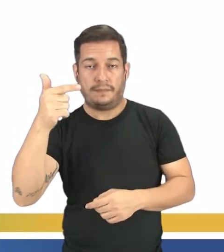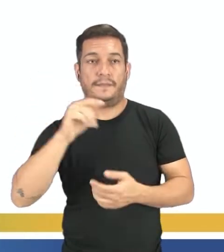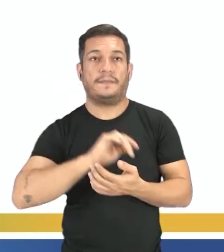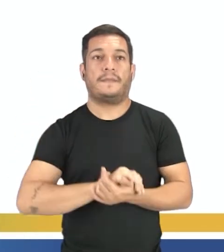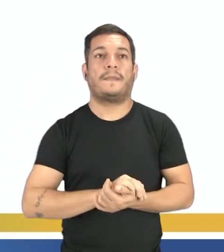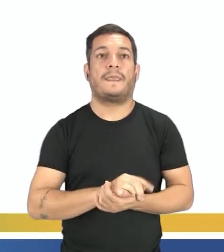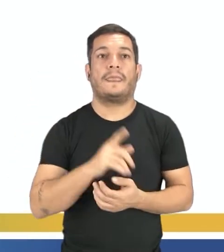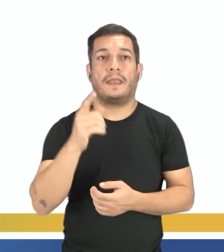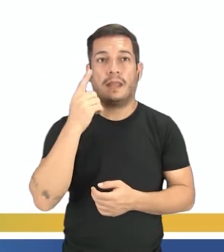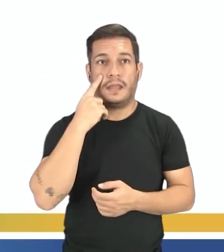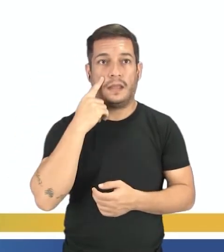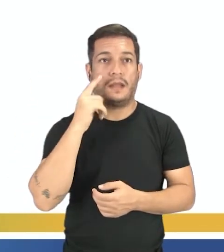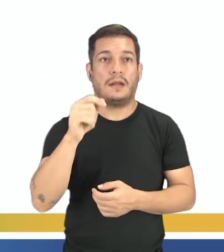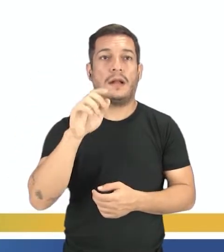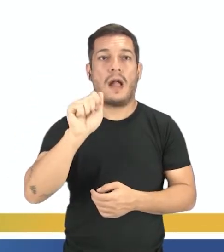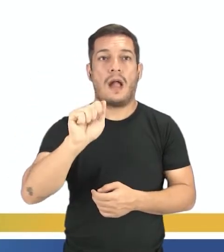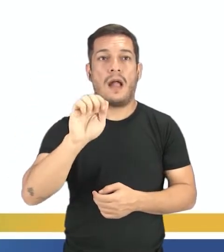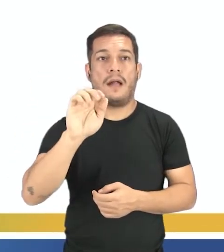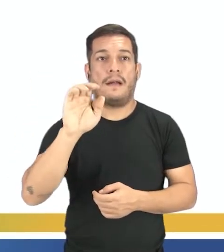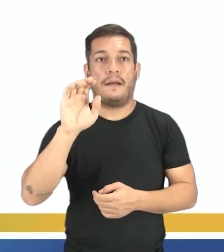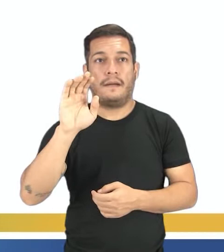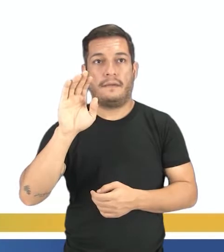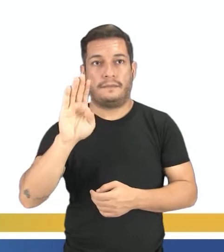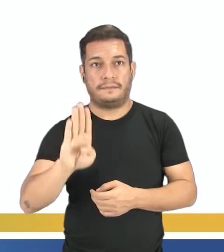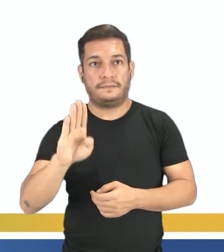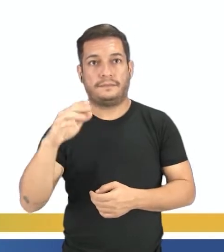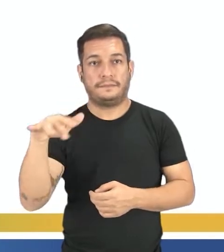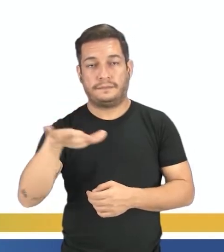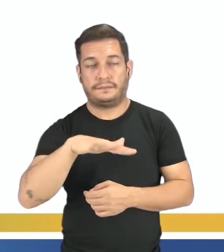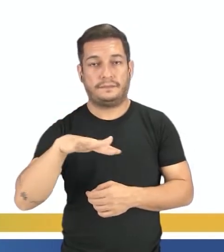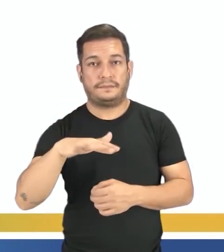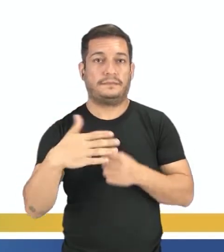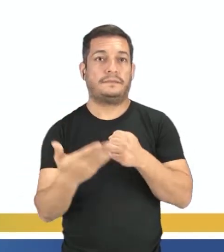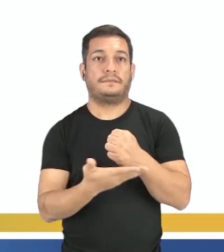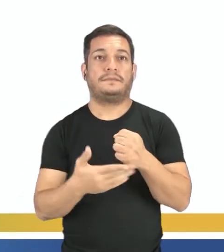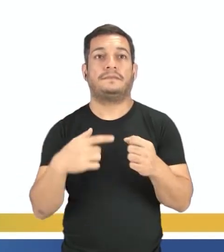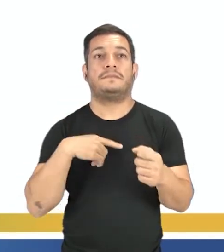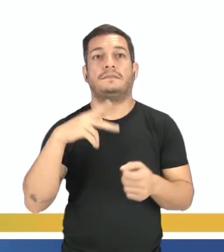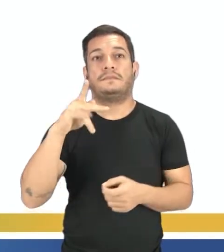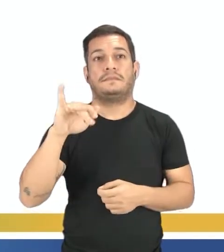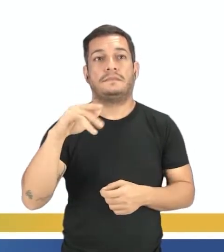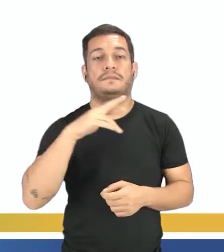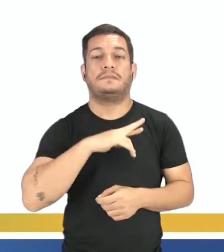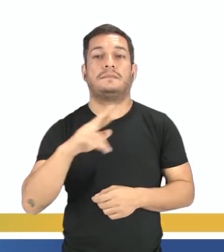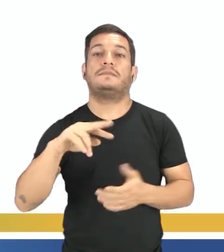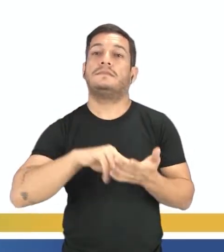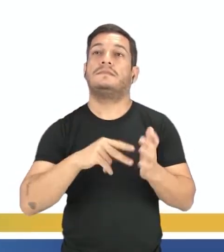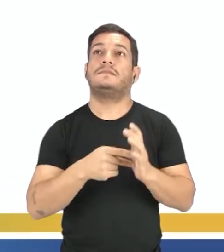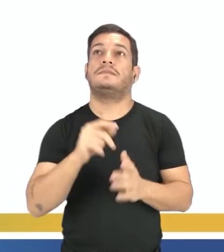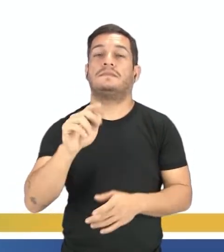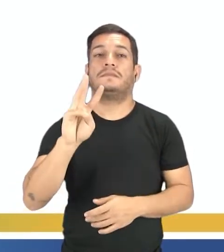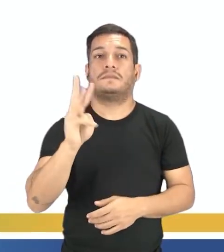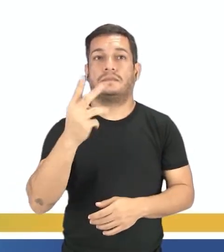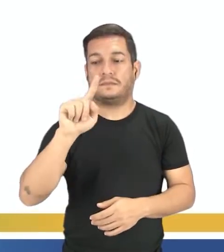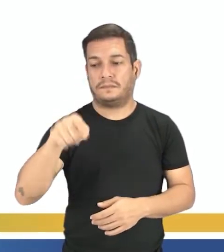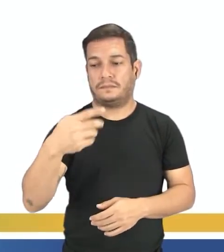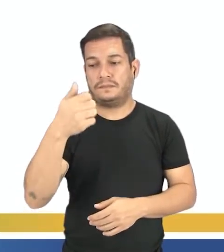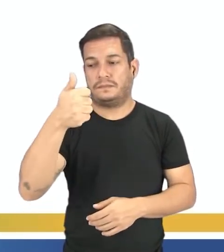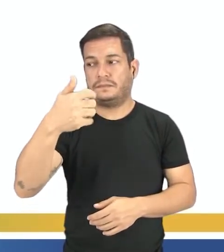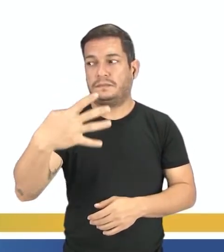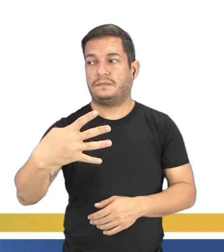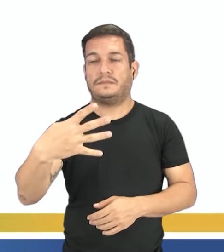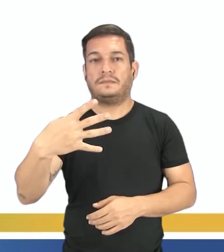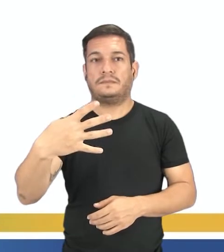onde AB representa a área da base e π representa, o nosso π que nós conhecemos, que é